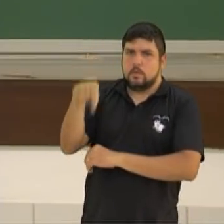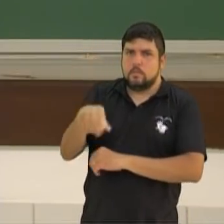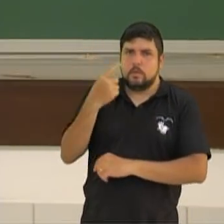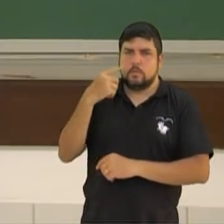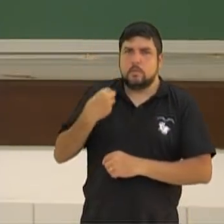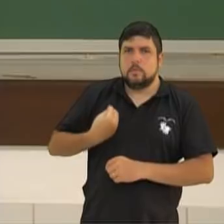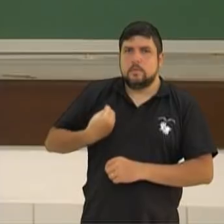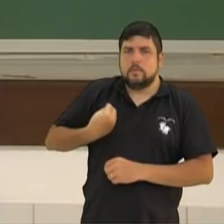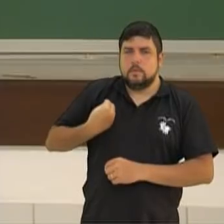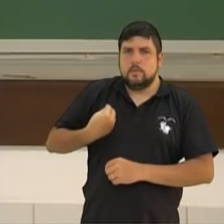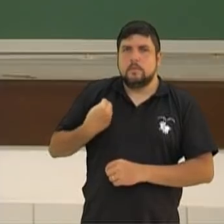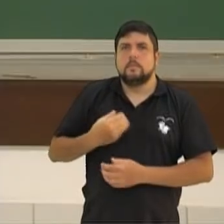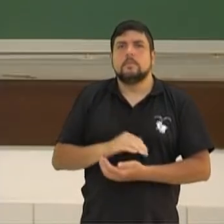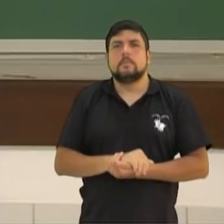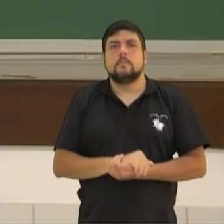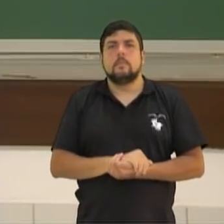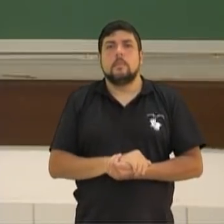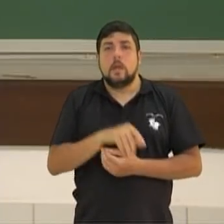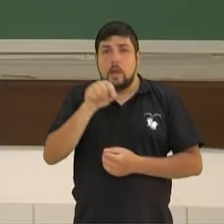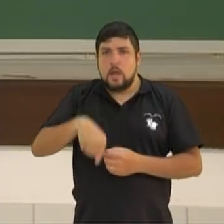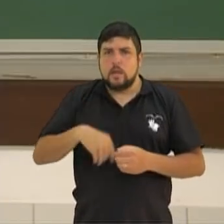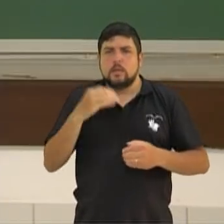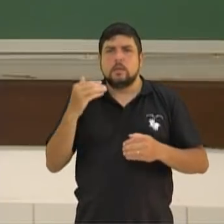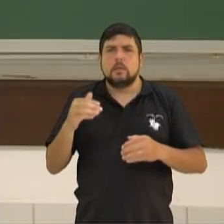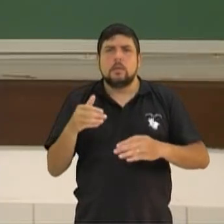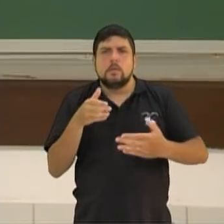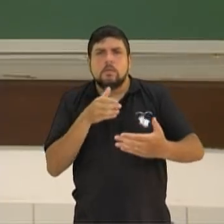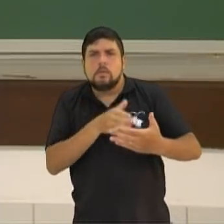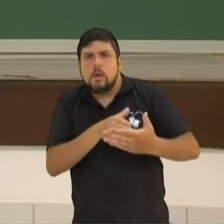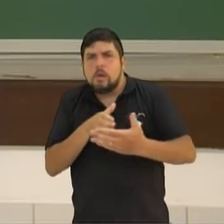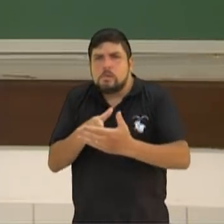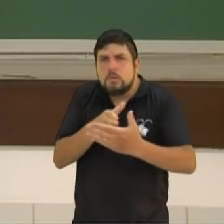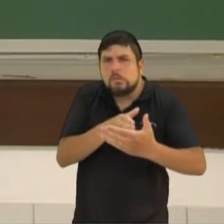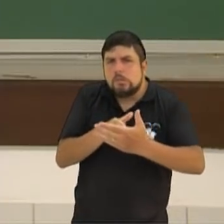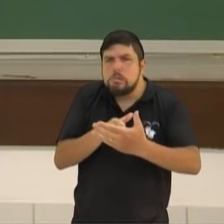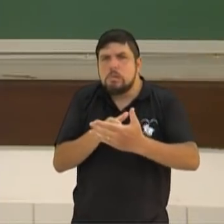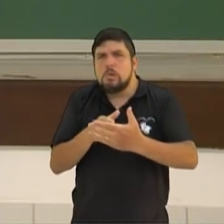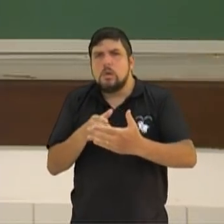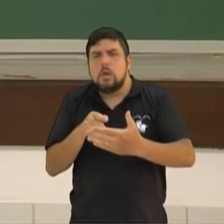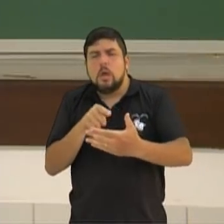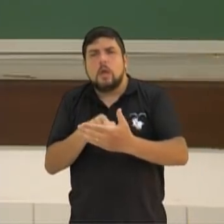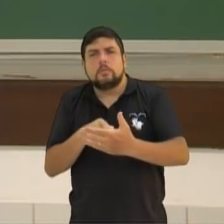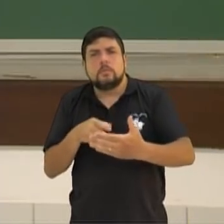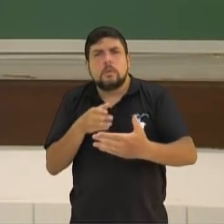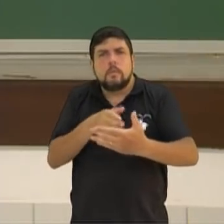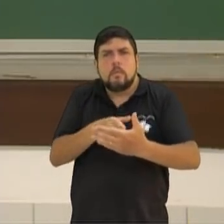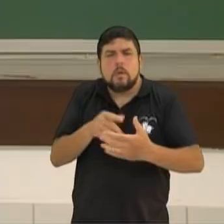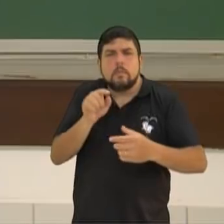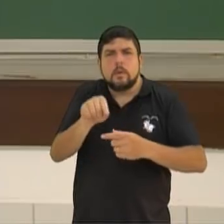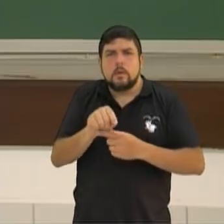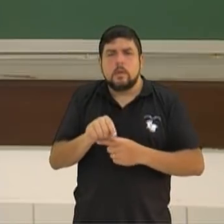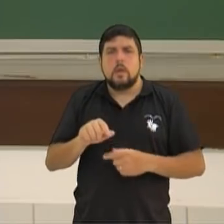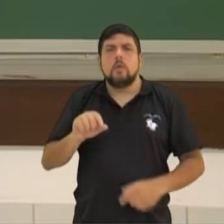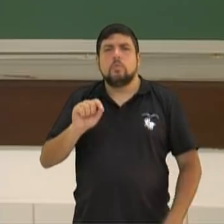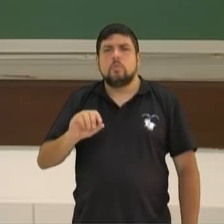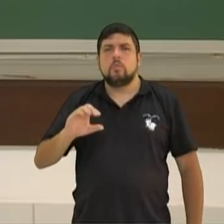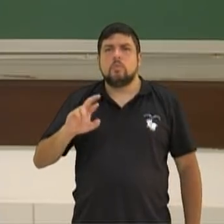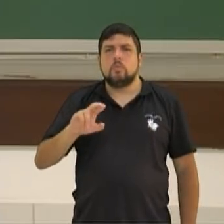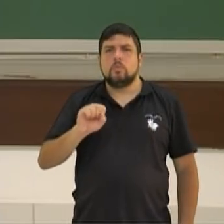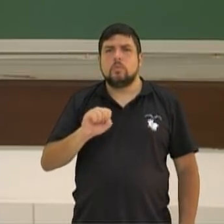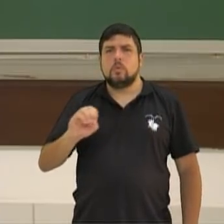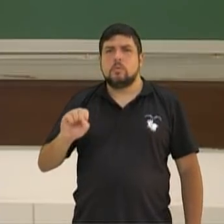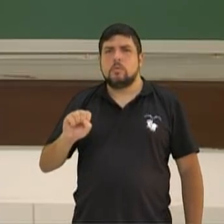ou mesmo num campo, né, esses obstáculos naturais é que serão os obstáculos dos competidores,